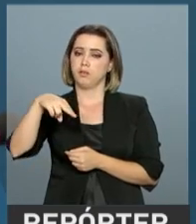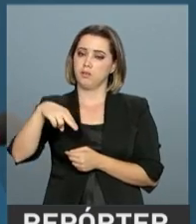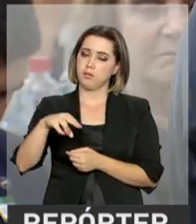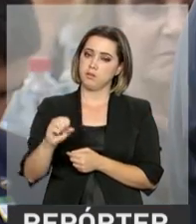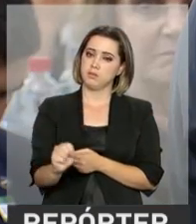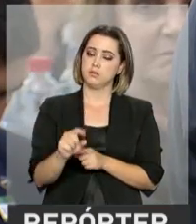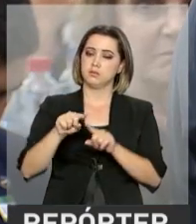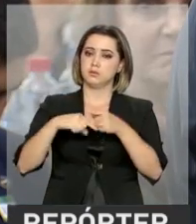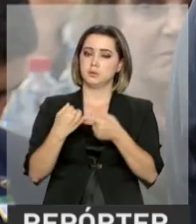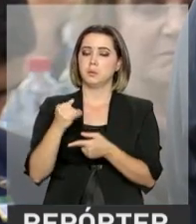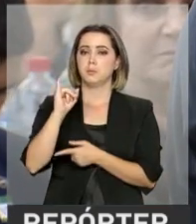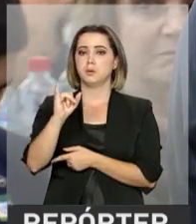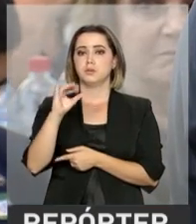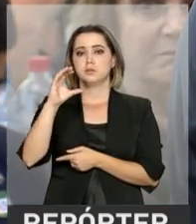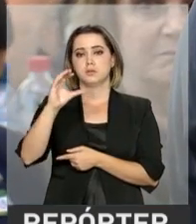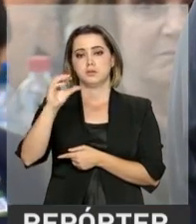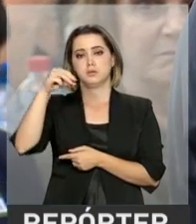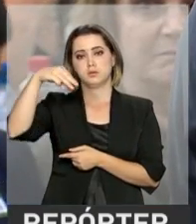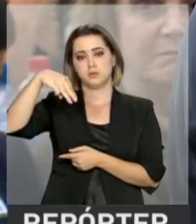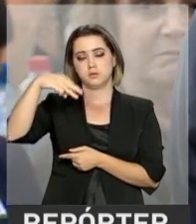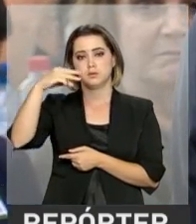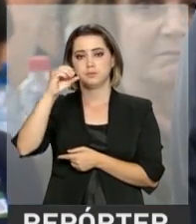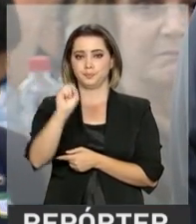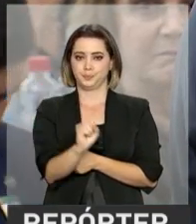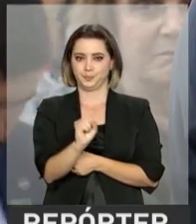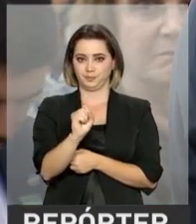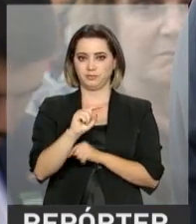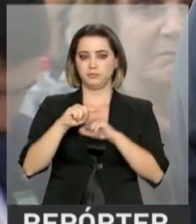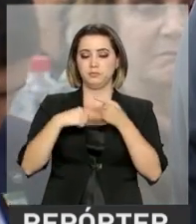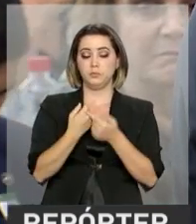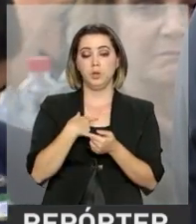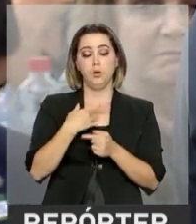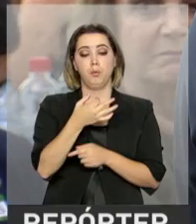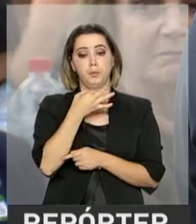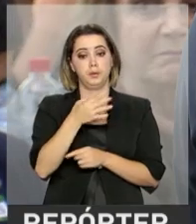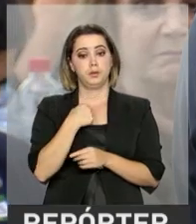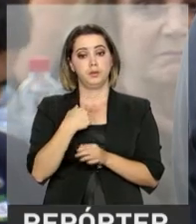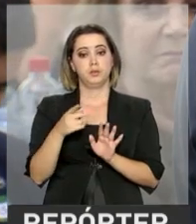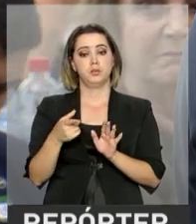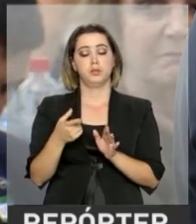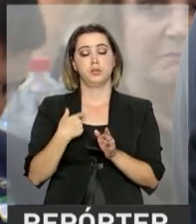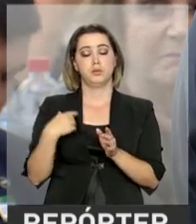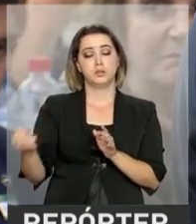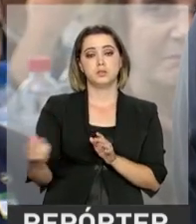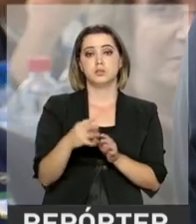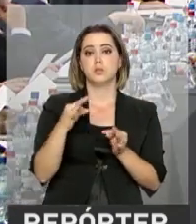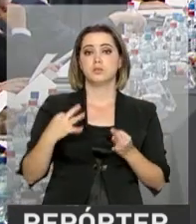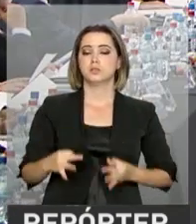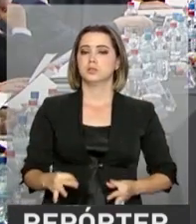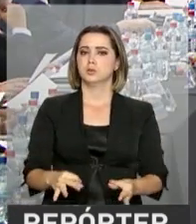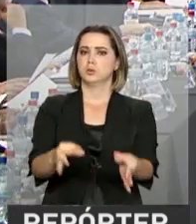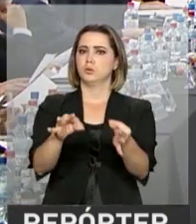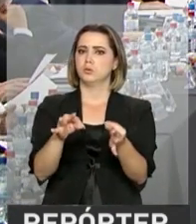comcs para Educação Básica o colegiado sugere digit